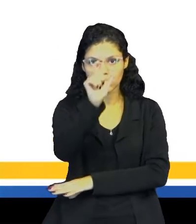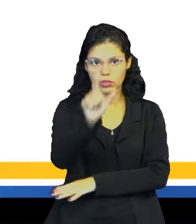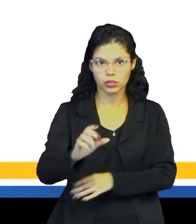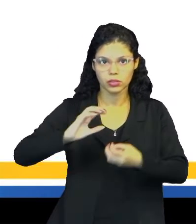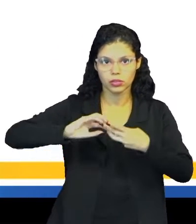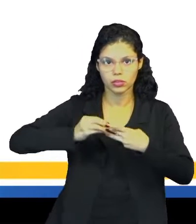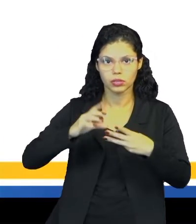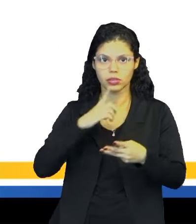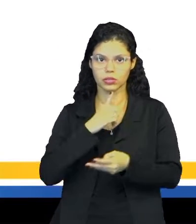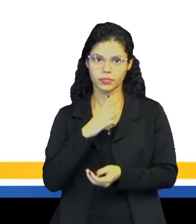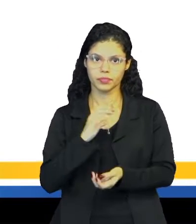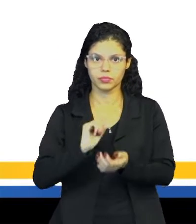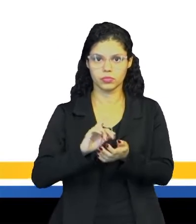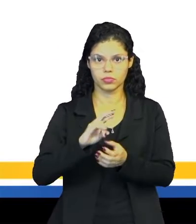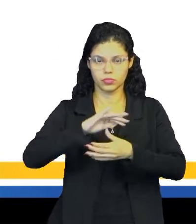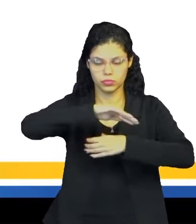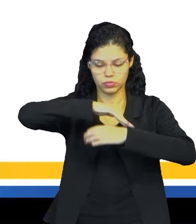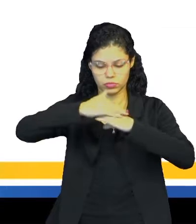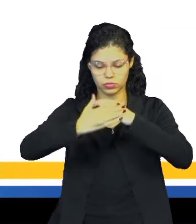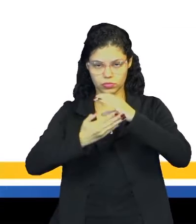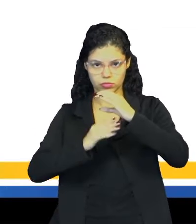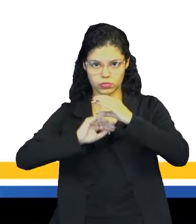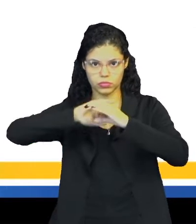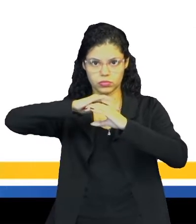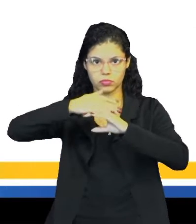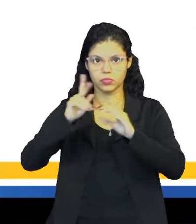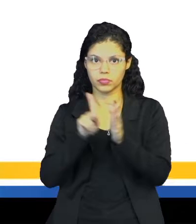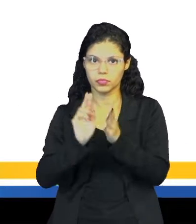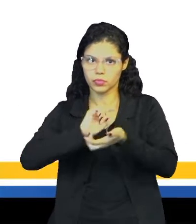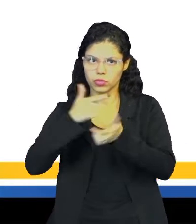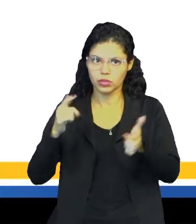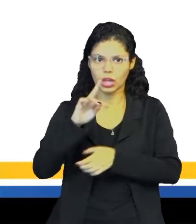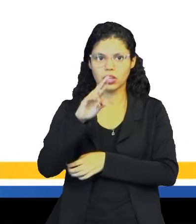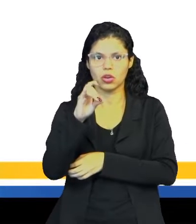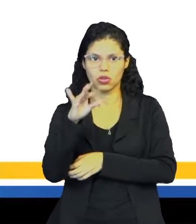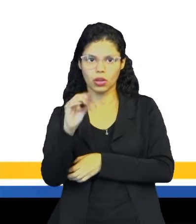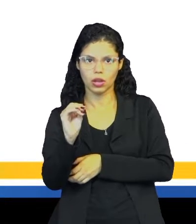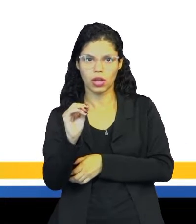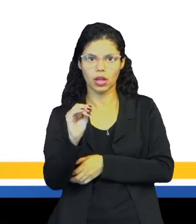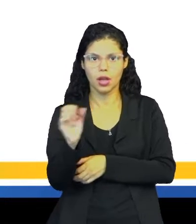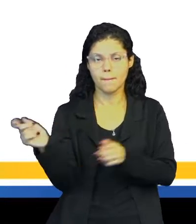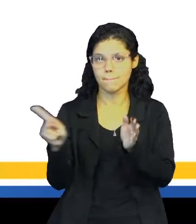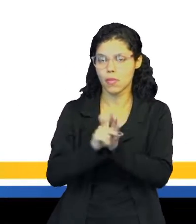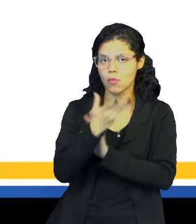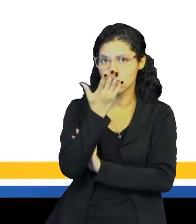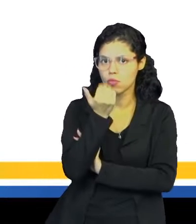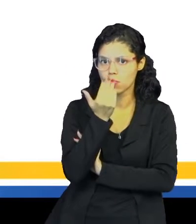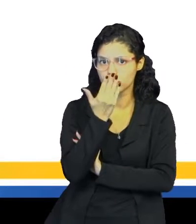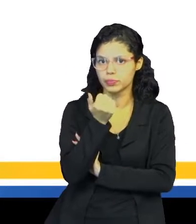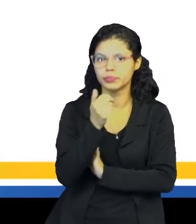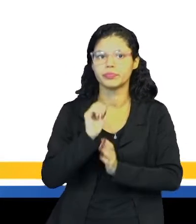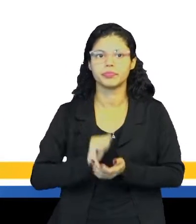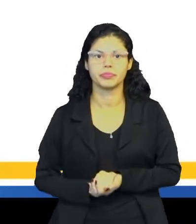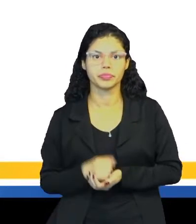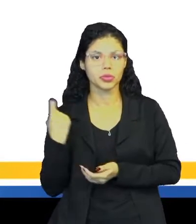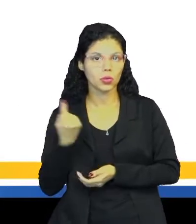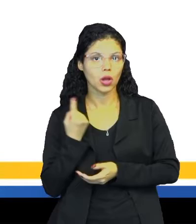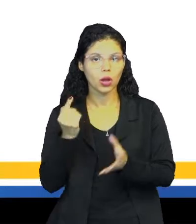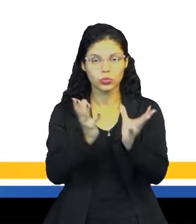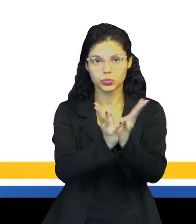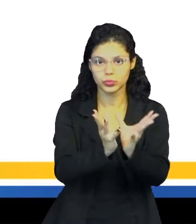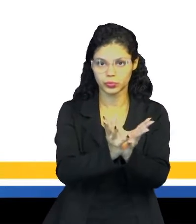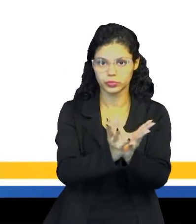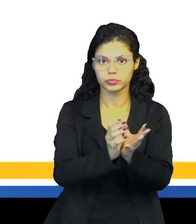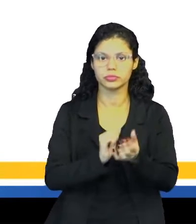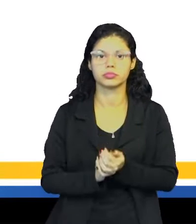eucariontes. Possuem organelas membranosas diversas. São seres heterotróficos e autotróficos. Vivem isolados ou em